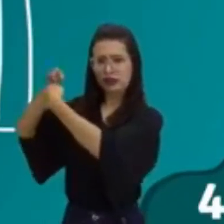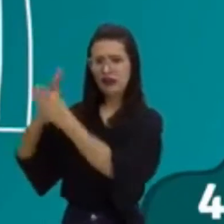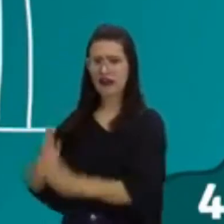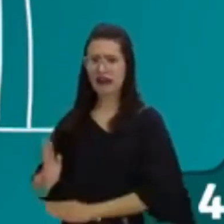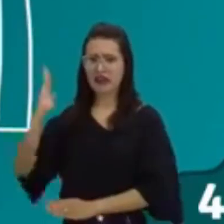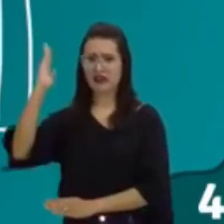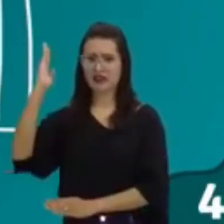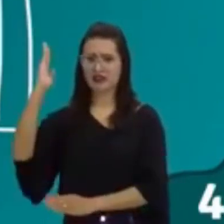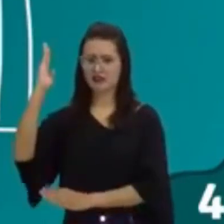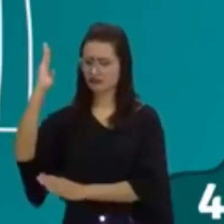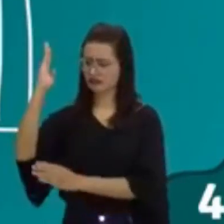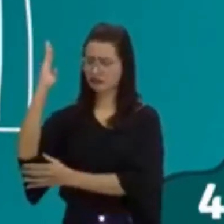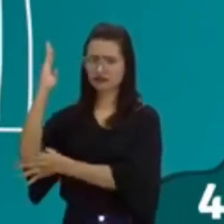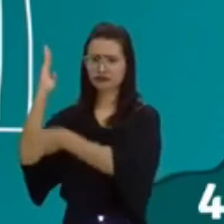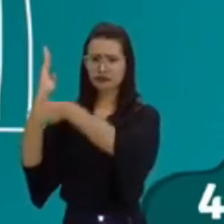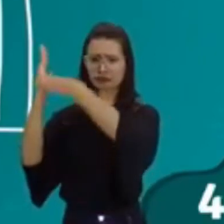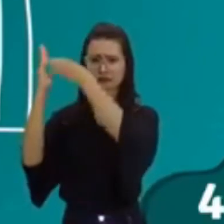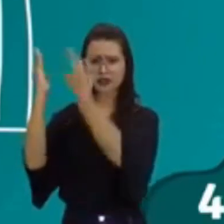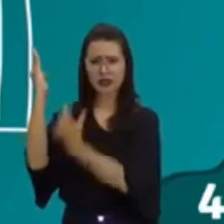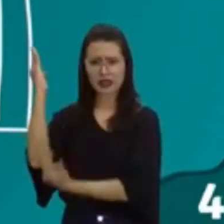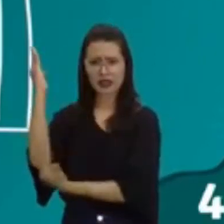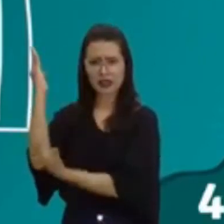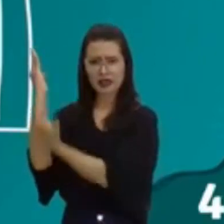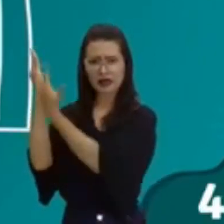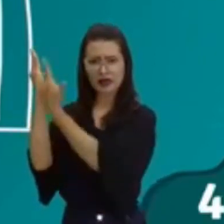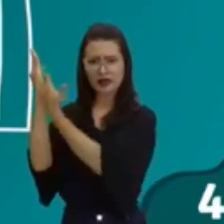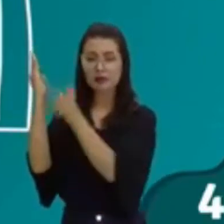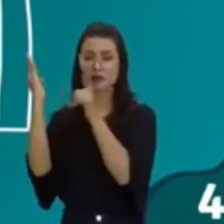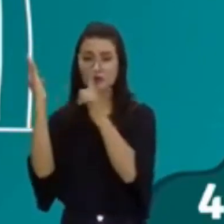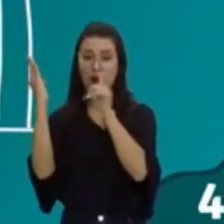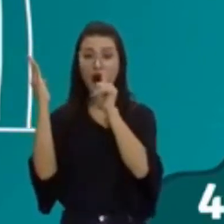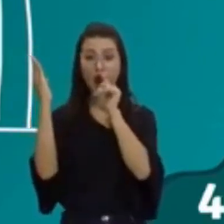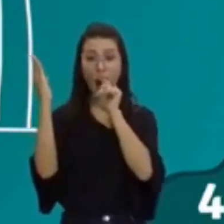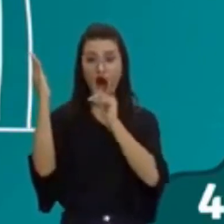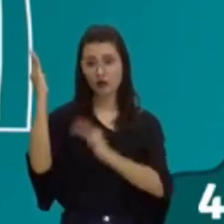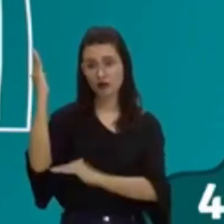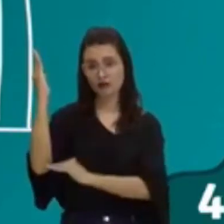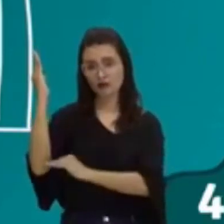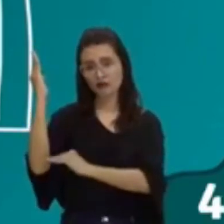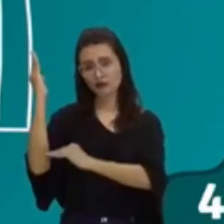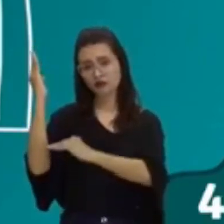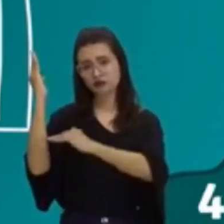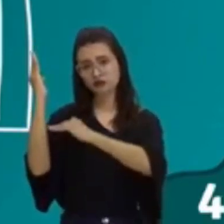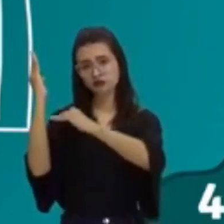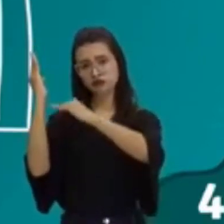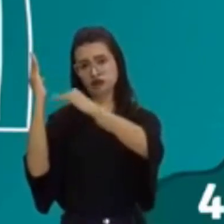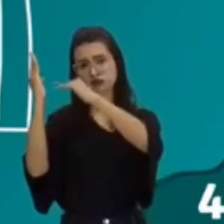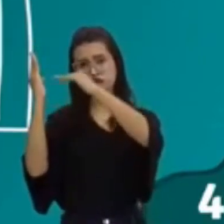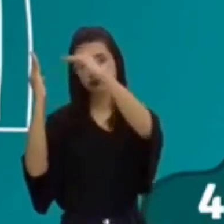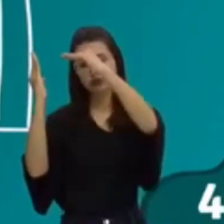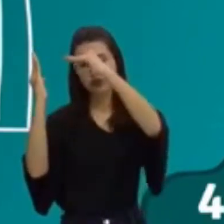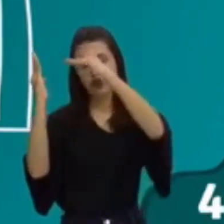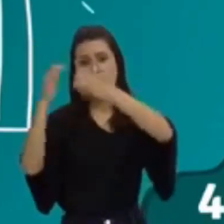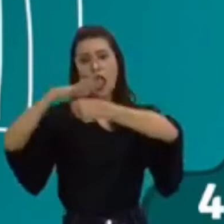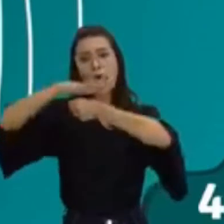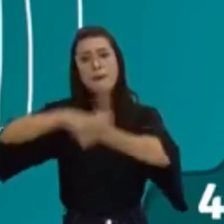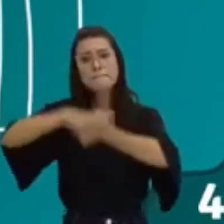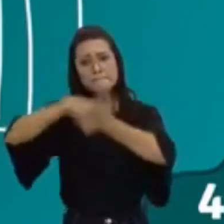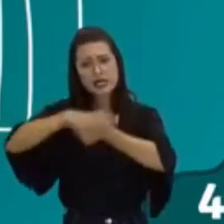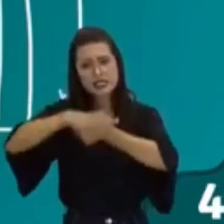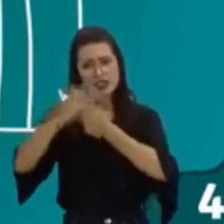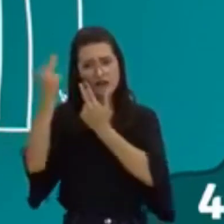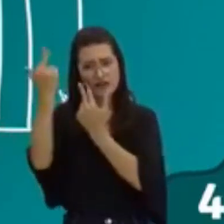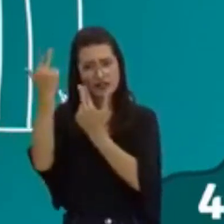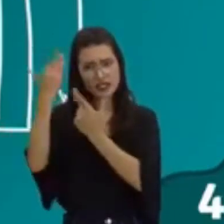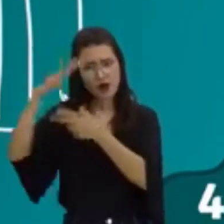não, né, pessoal? Porque veja, se aqui está tudo cheio de líquido, a pressão vai ser maior, a pressão vai ser igual ao longo de toda